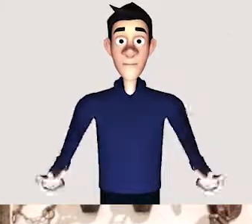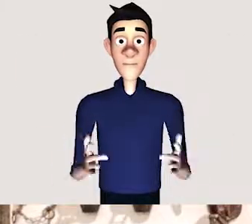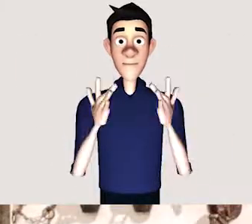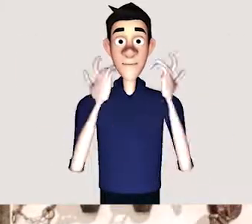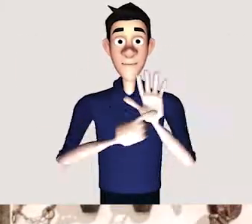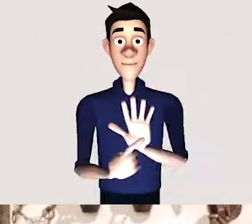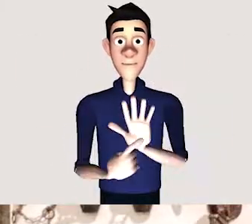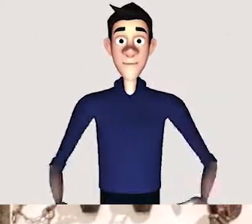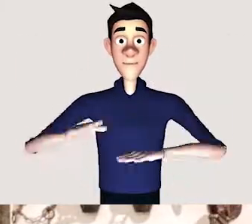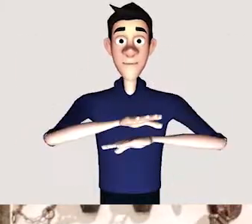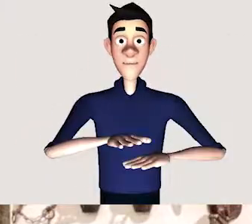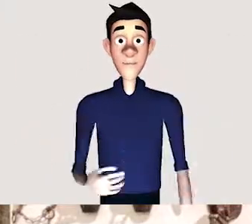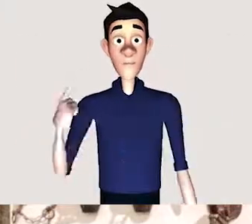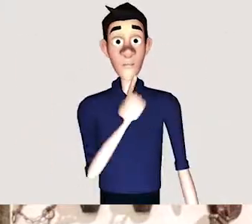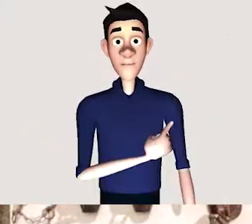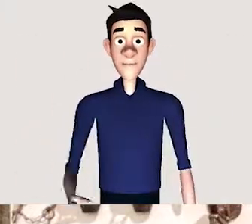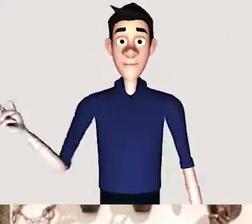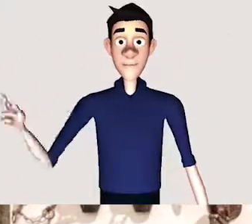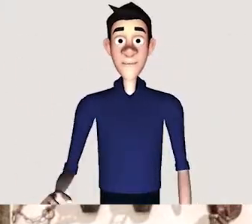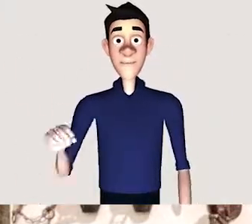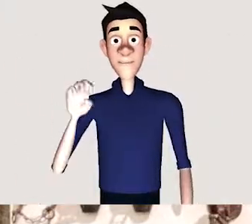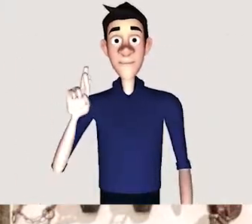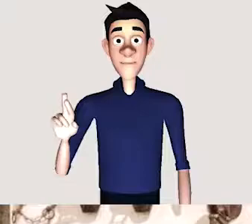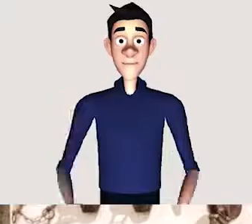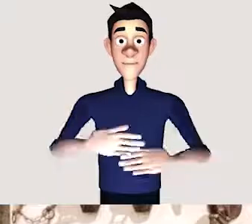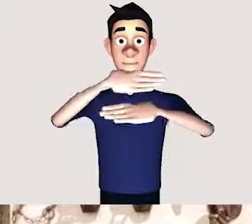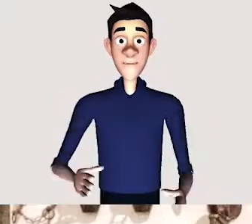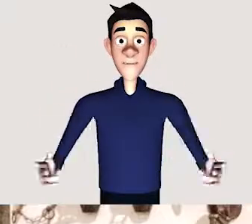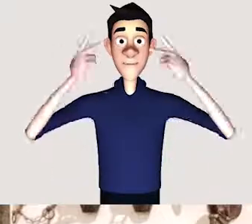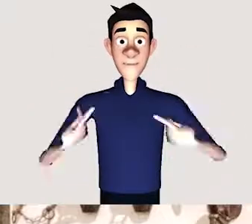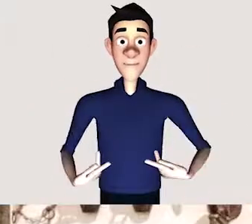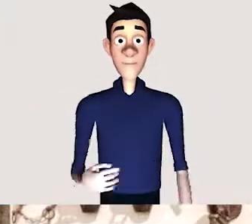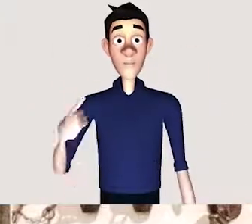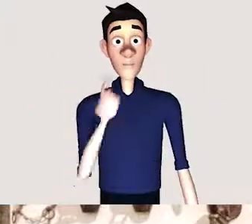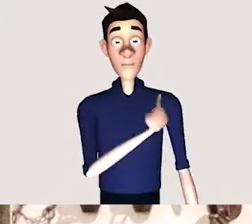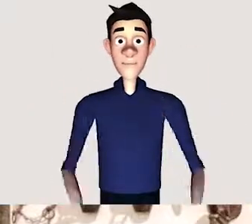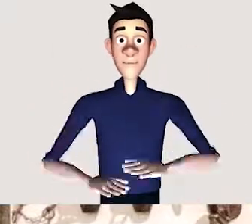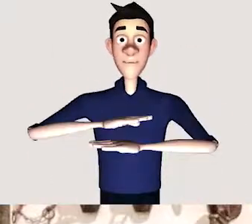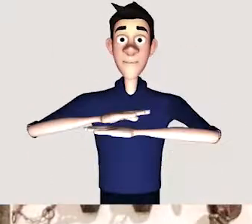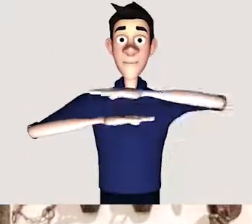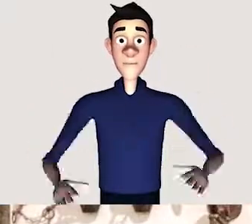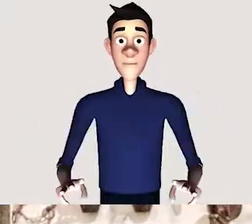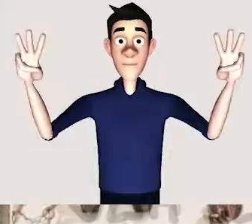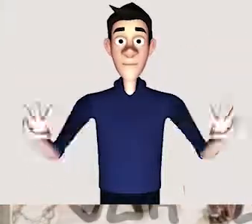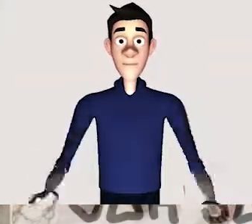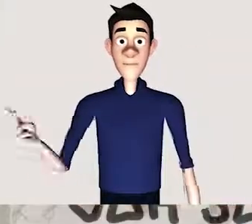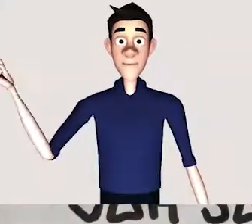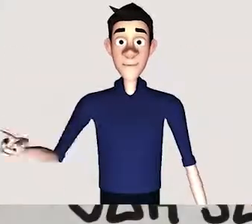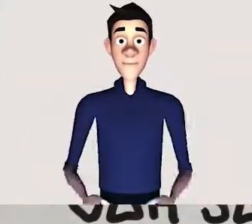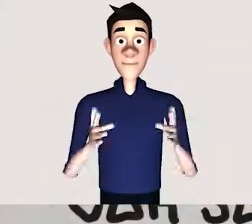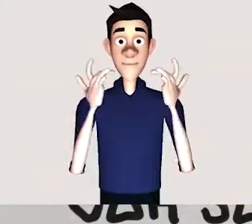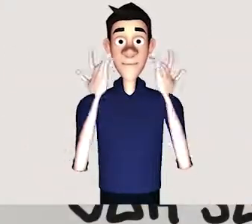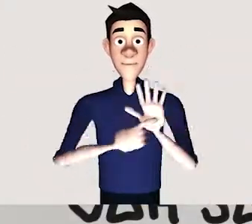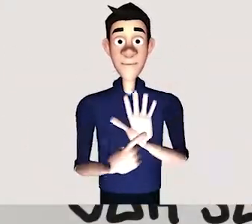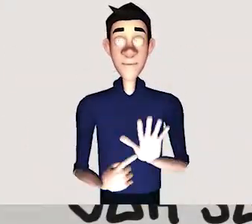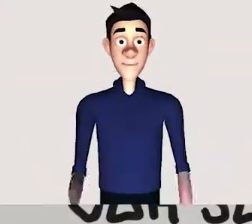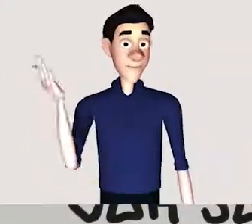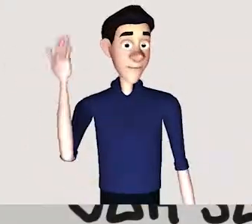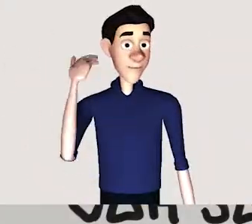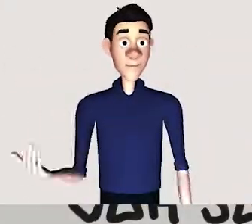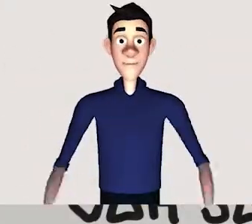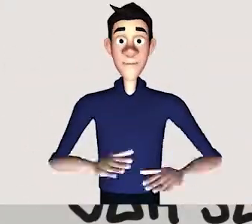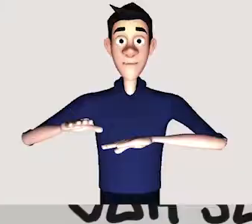ser considerado. Eles não são apenas objetos de conhecimento, são construtores também. Os museus